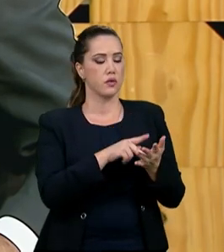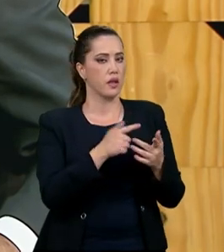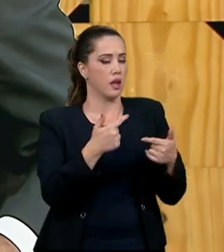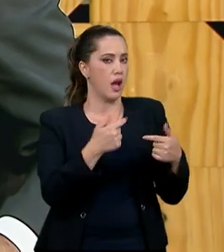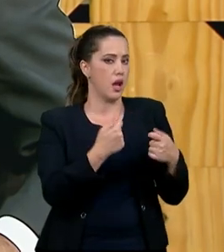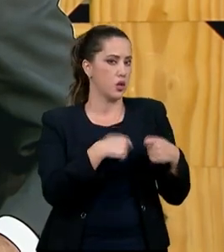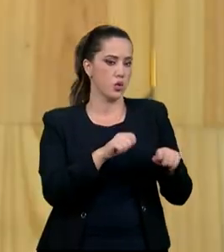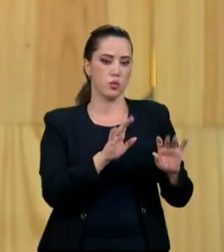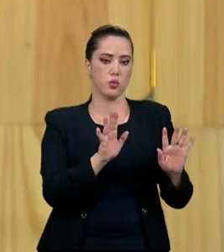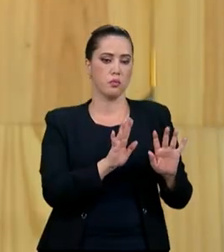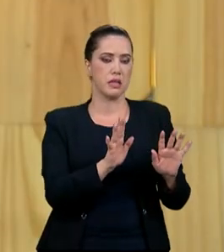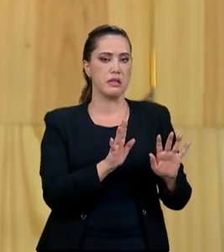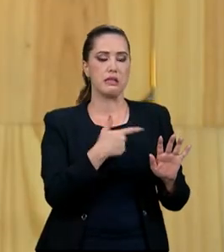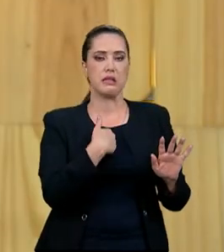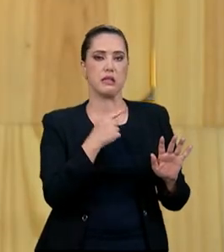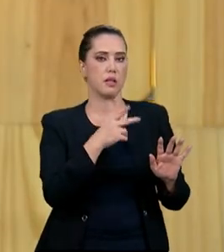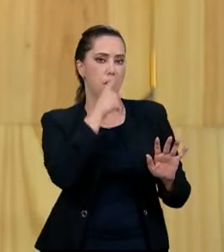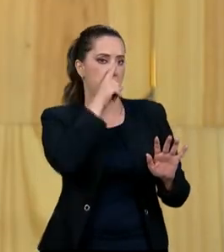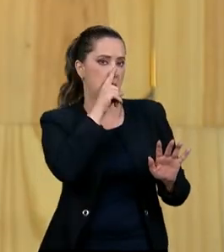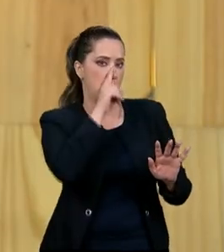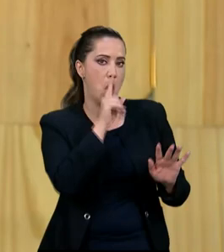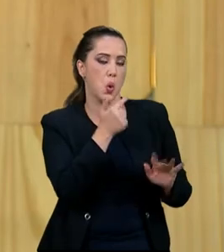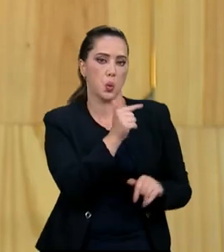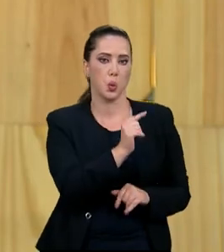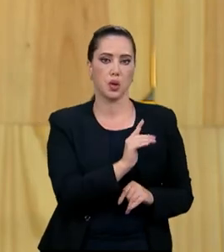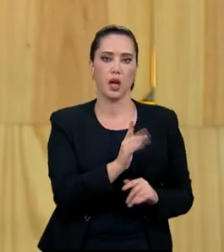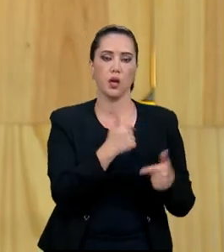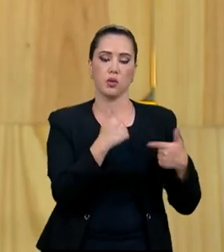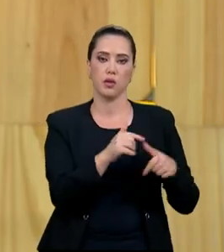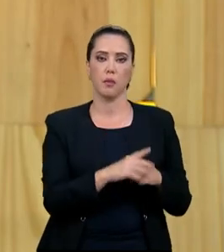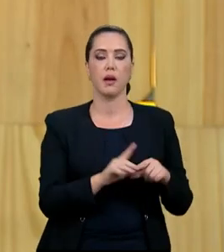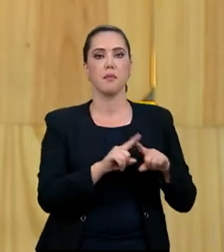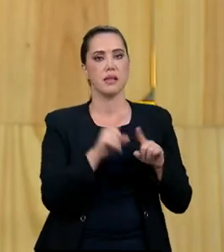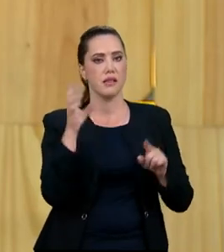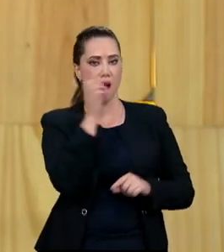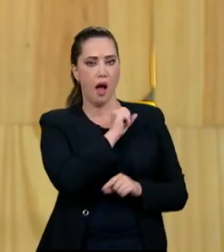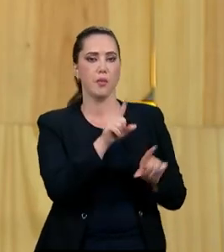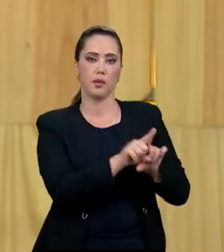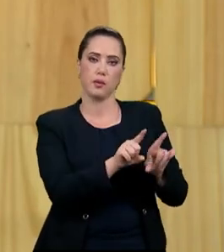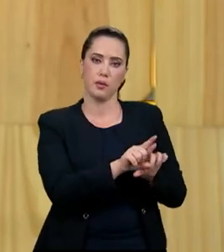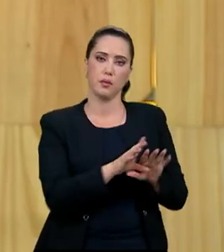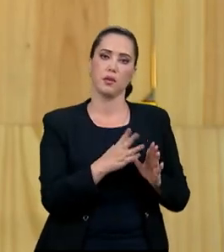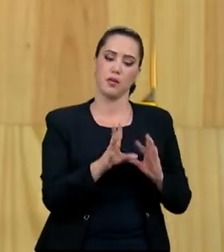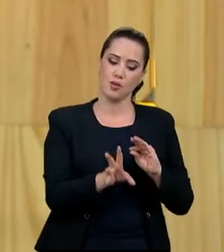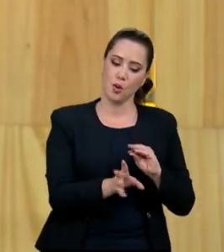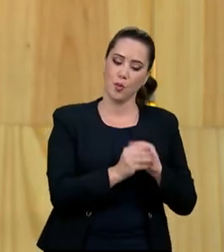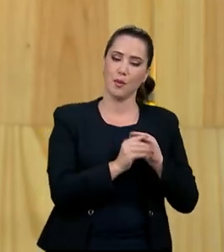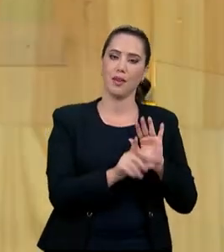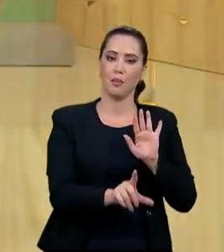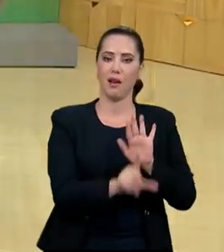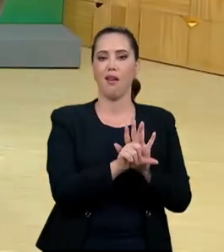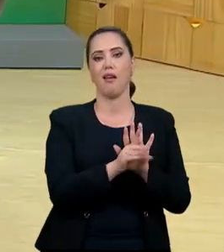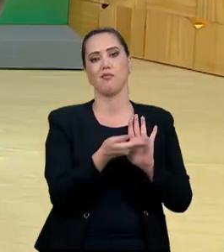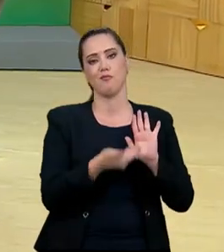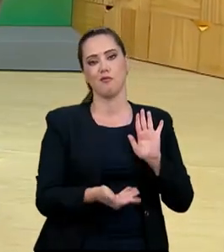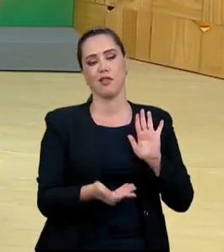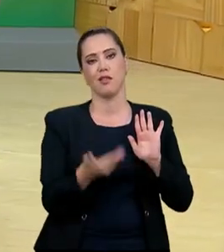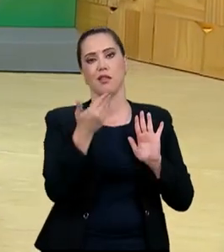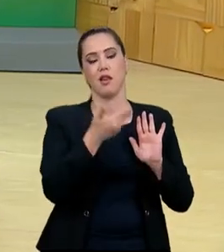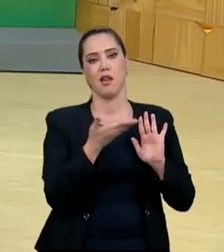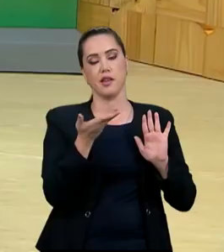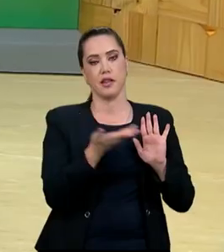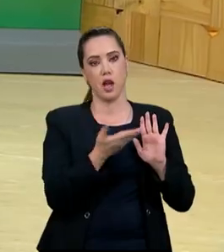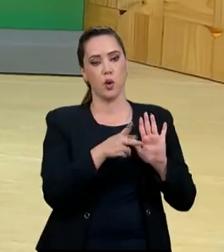não apresenta qualquer risco nas suas atividades, mas ainda assim você tem uma celeridade grande. Então, isso foi um complemento para a Lei da Liberdade Econômica, que veio na